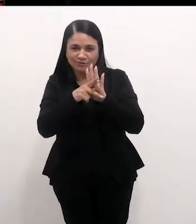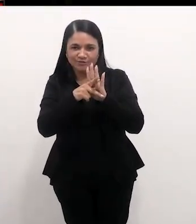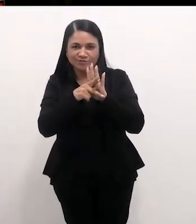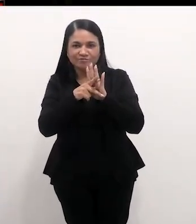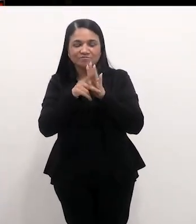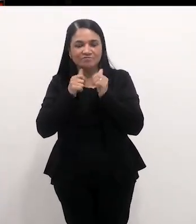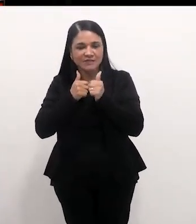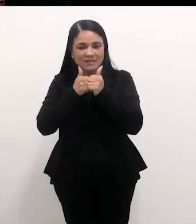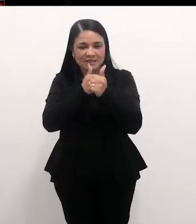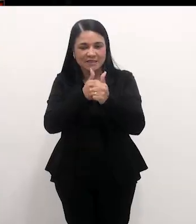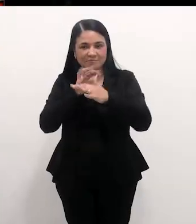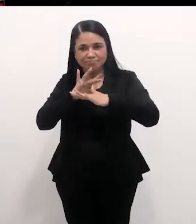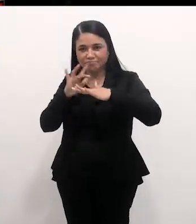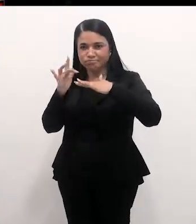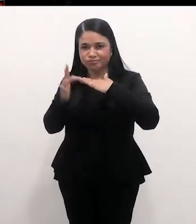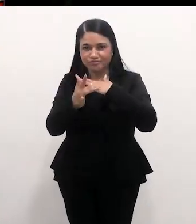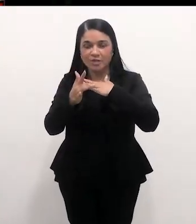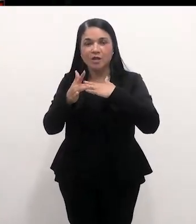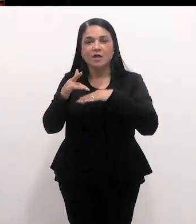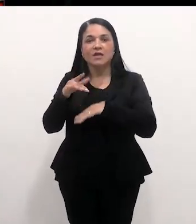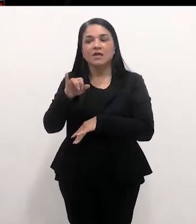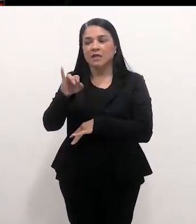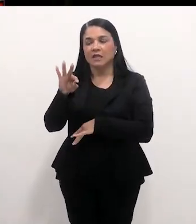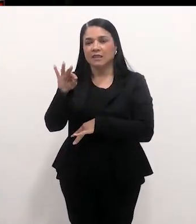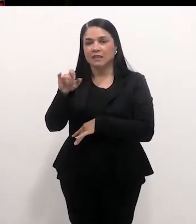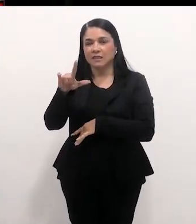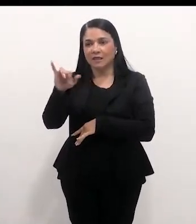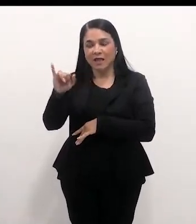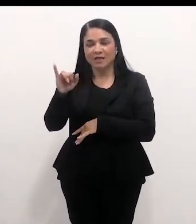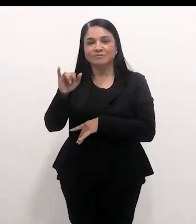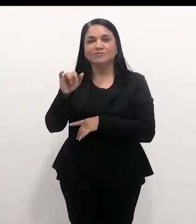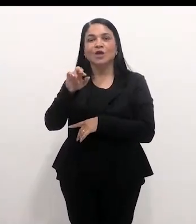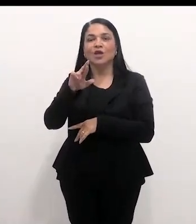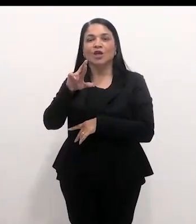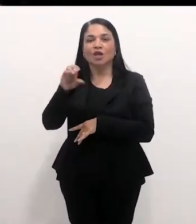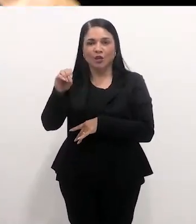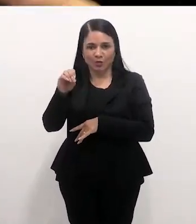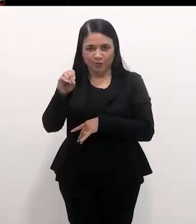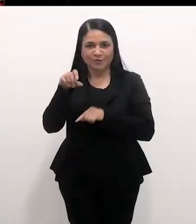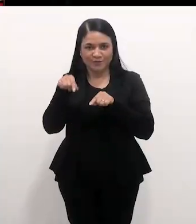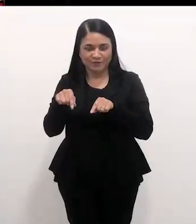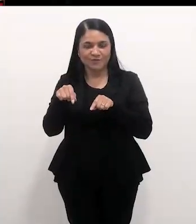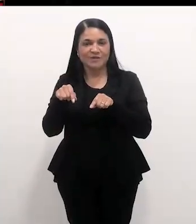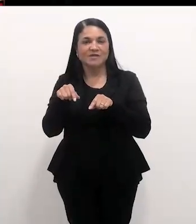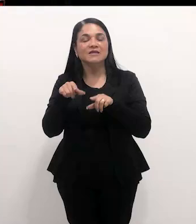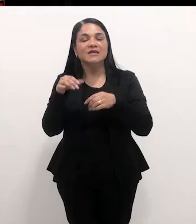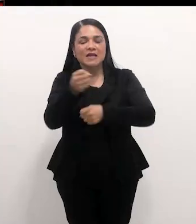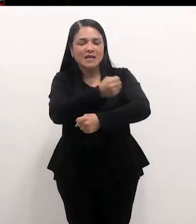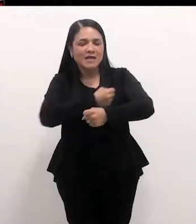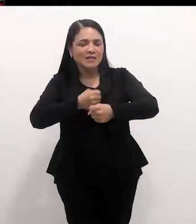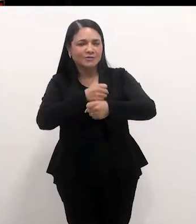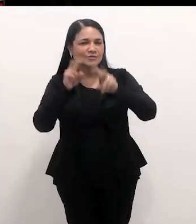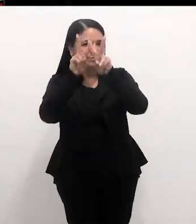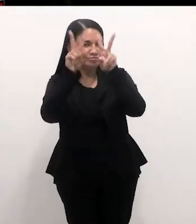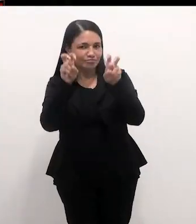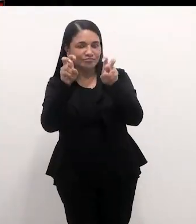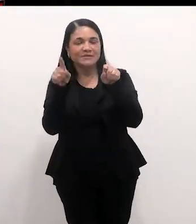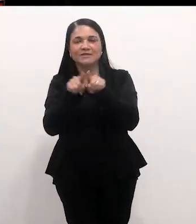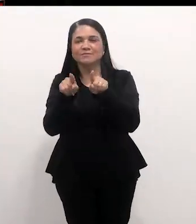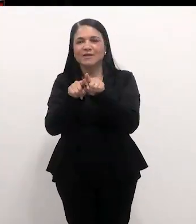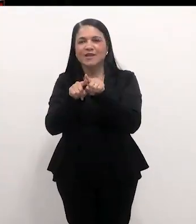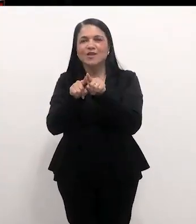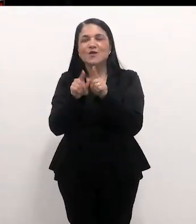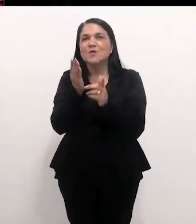projeto, é só seguir nas mídias sociais com o endereço Itália no Rio. Itália no Rio. Professor Busanello, falando de gastronomia, falando